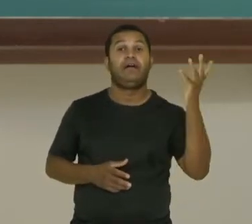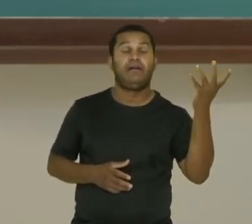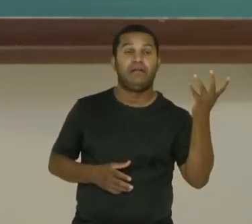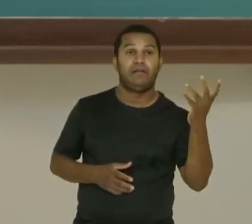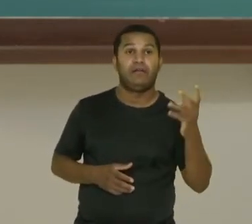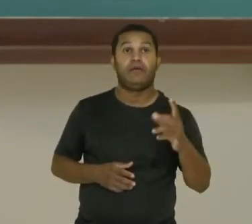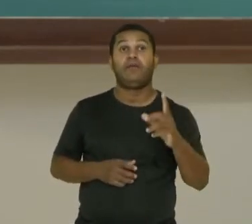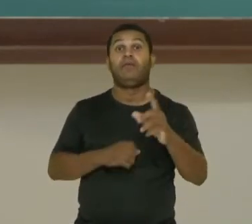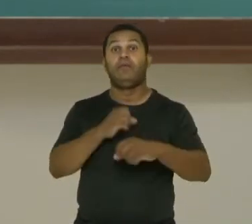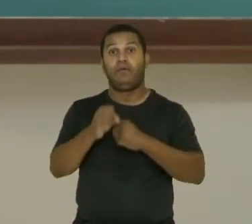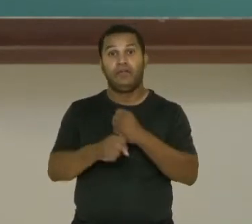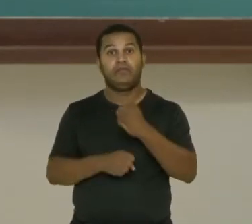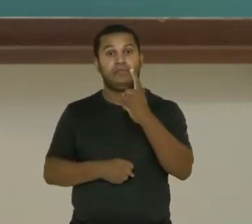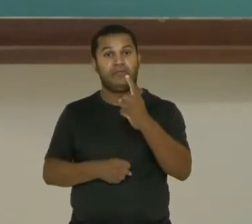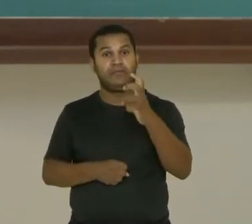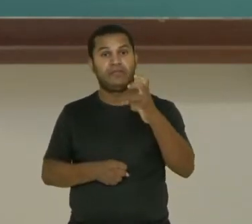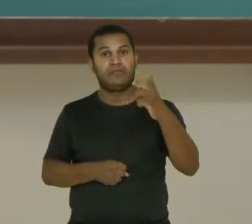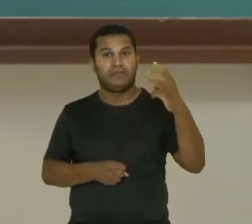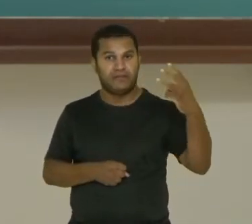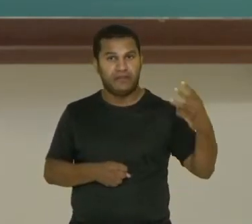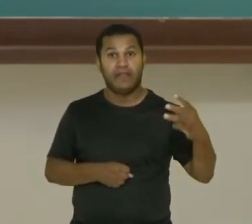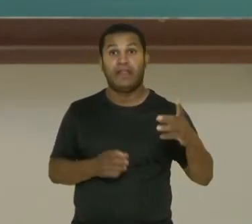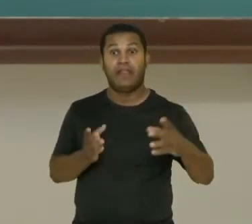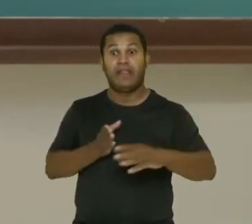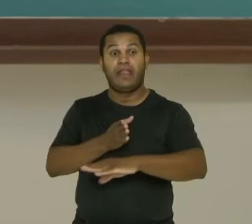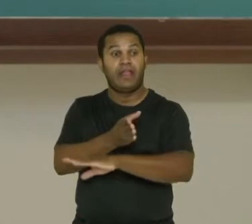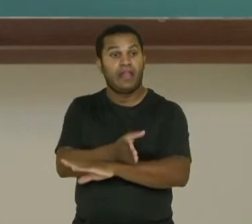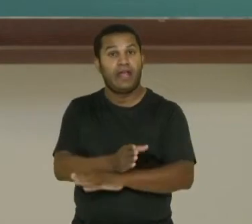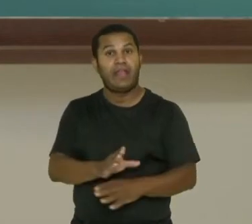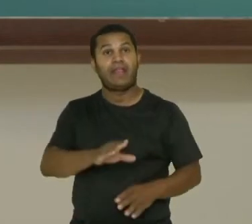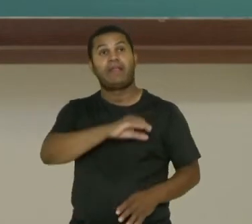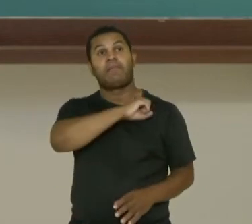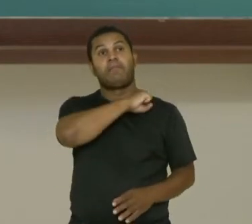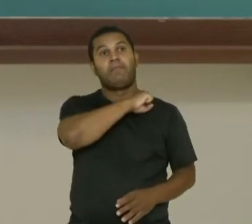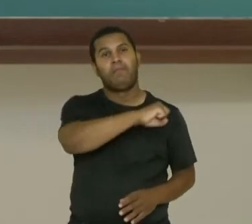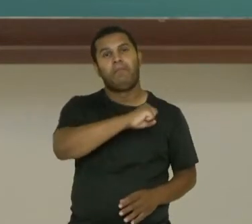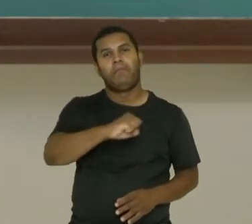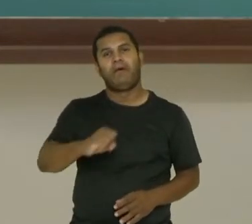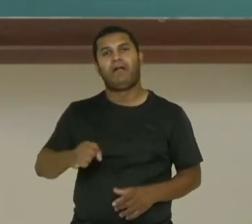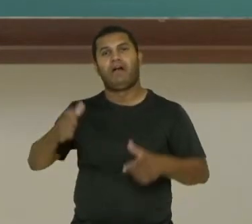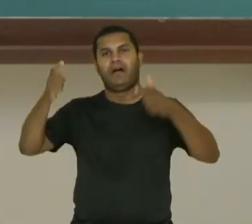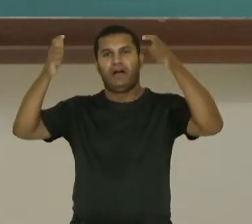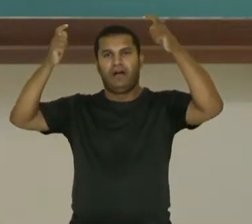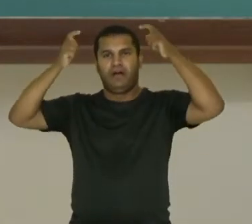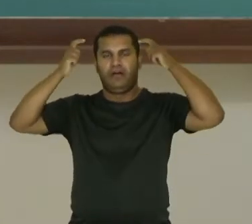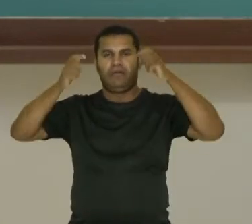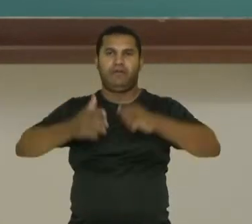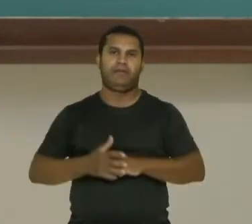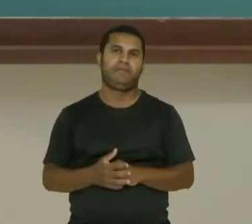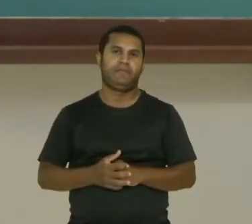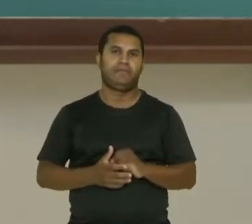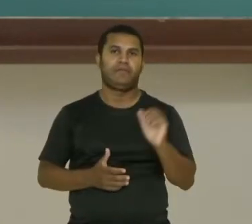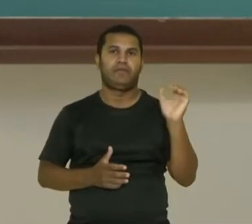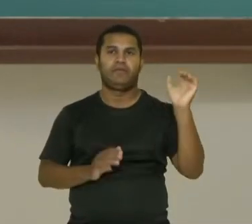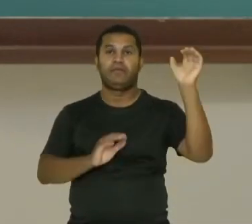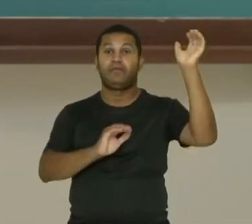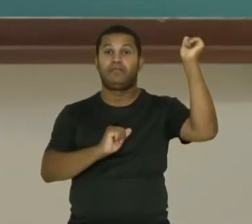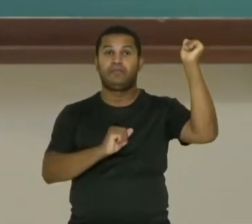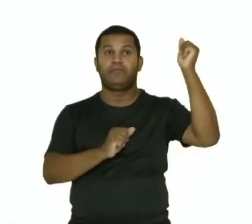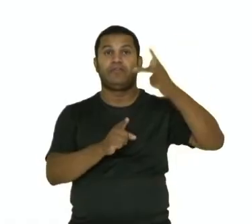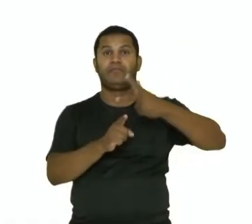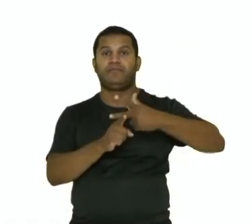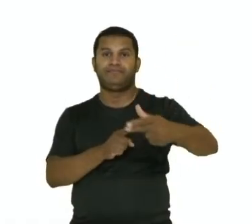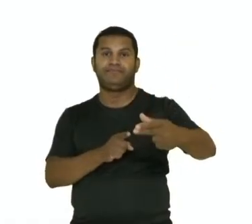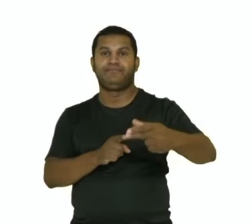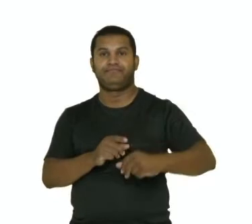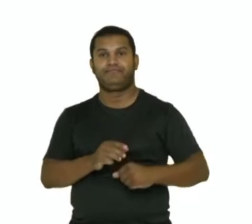resistência, tá? E mostra a facilidade que os espanhóis tiveram então para dominar, né? Então vamos lá,